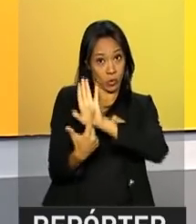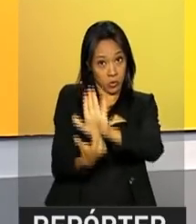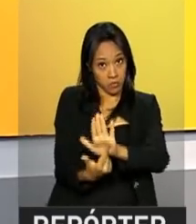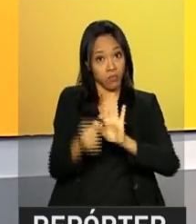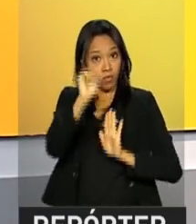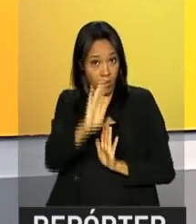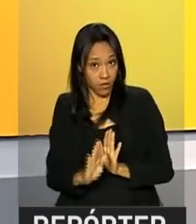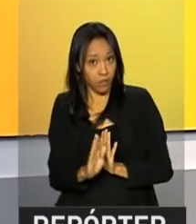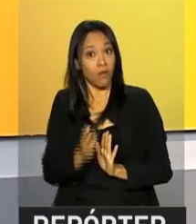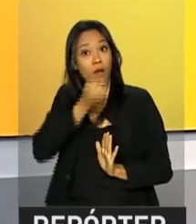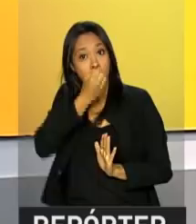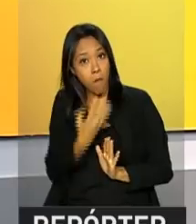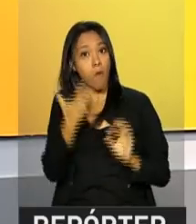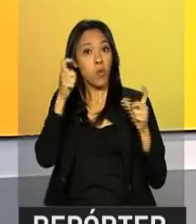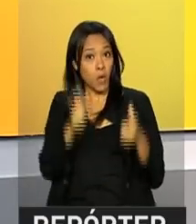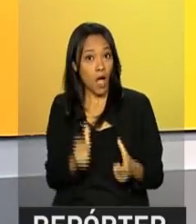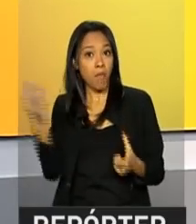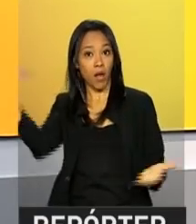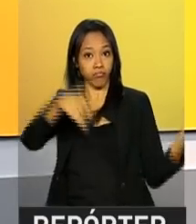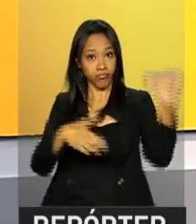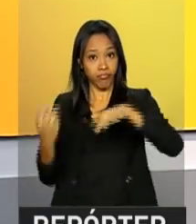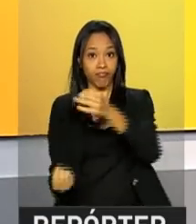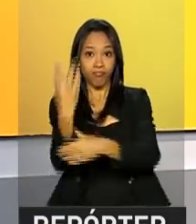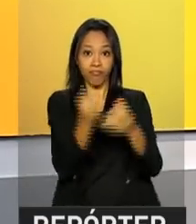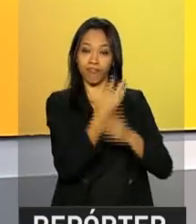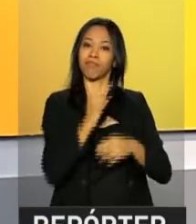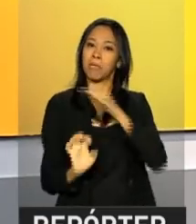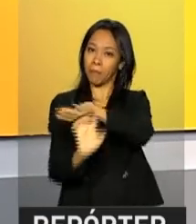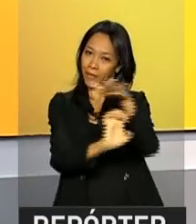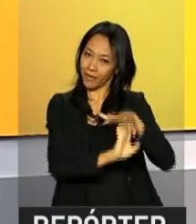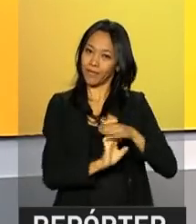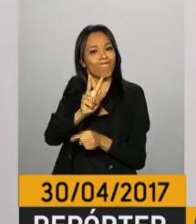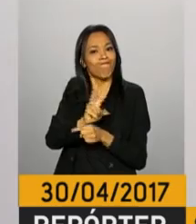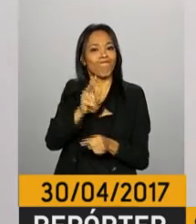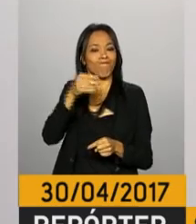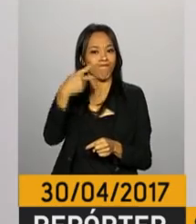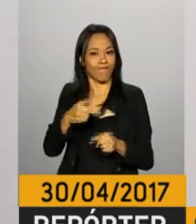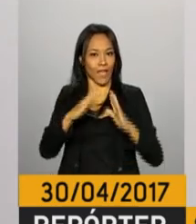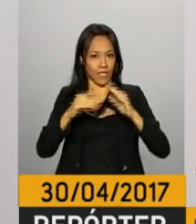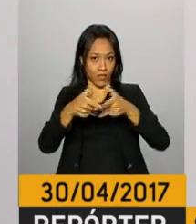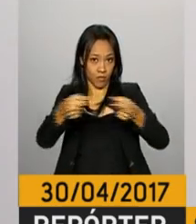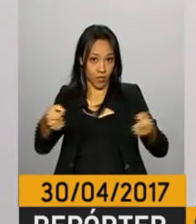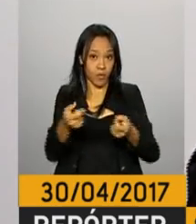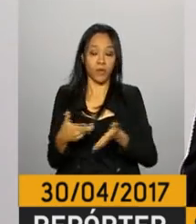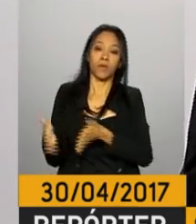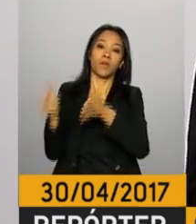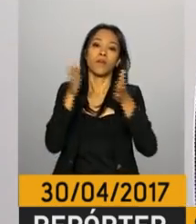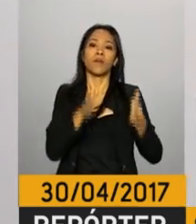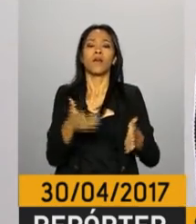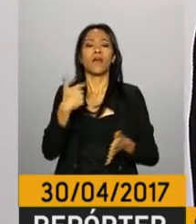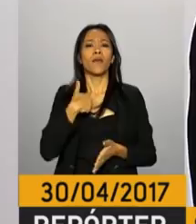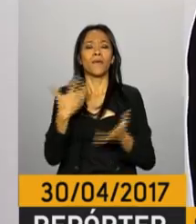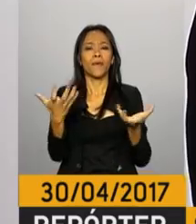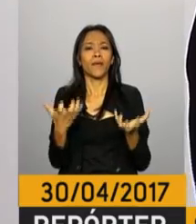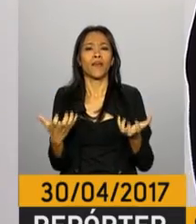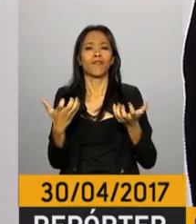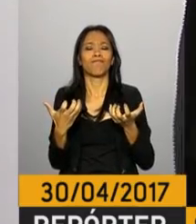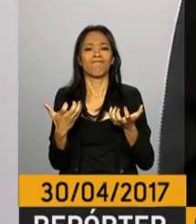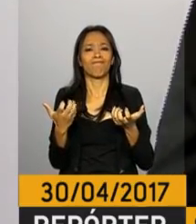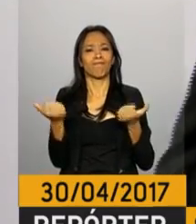que o Brasil é o bom lugar para investir. Vamos ver como foi. Eu quero, numa palavra